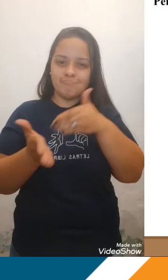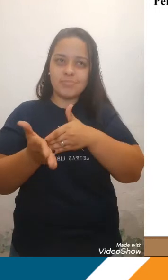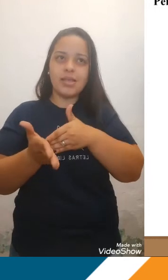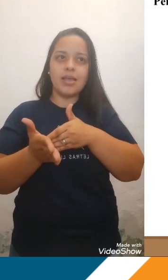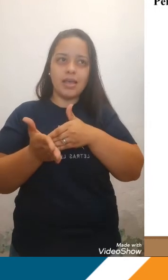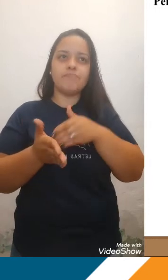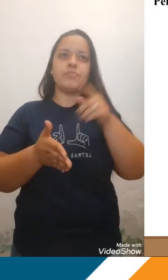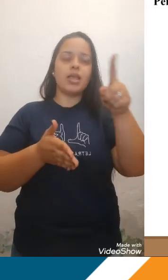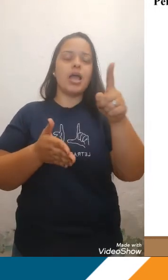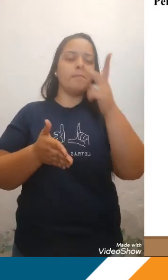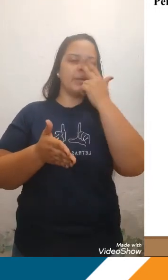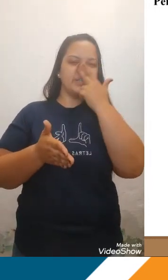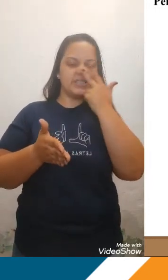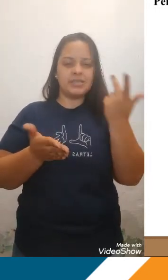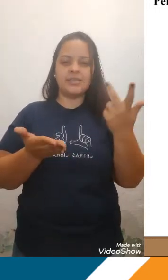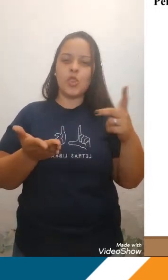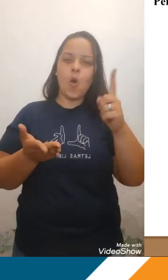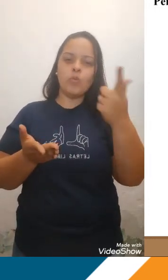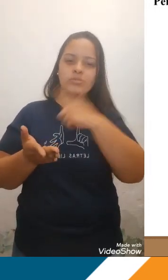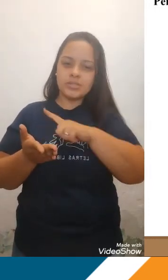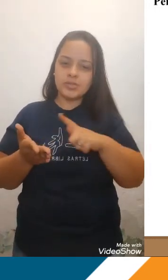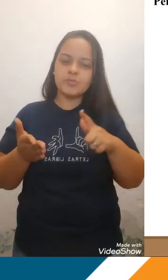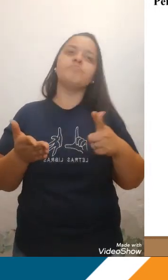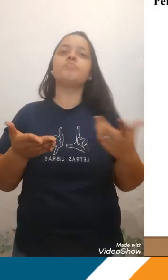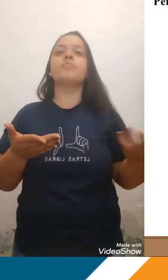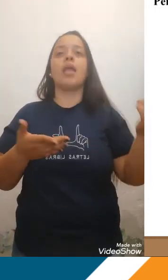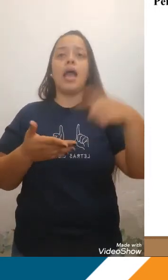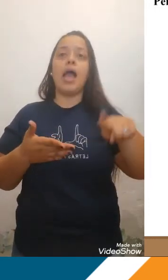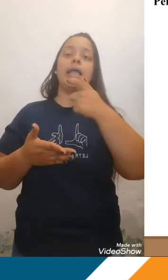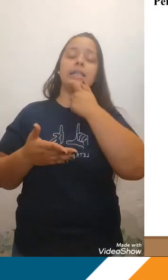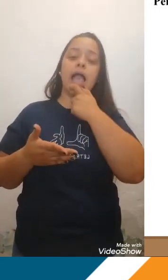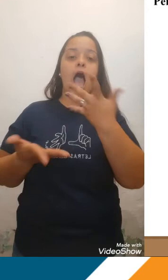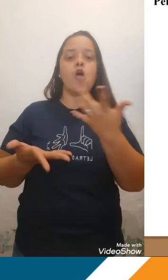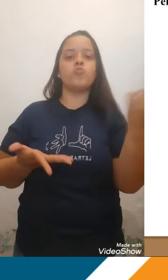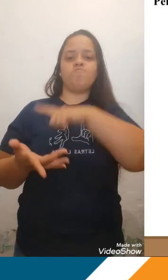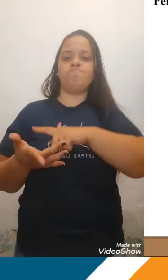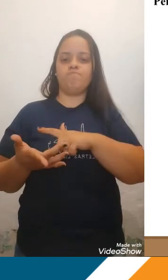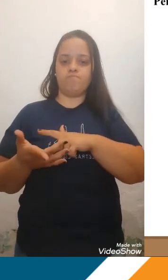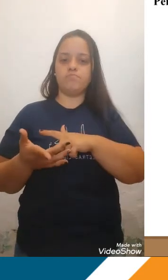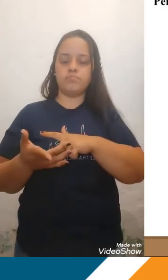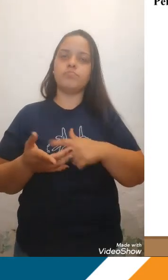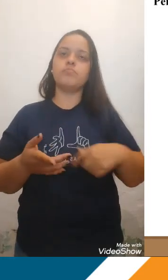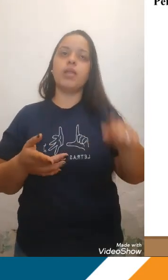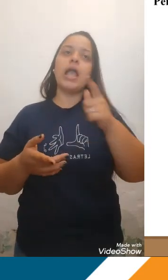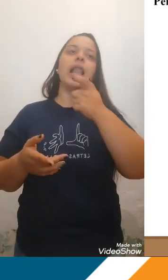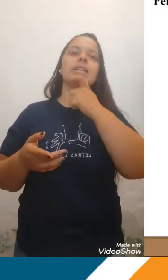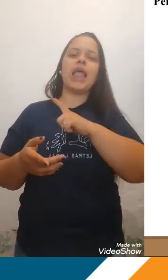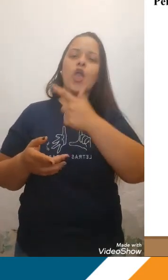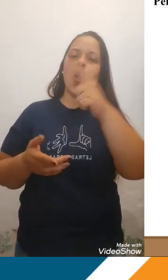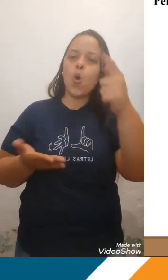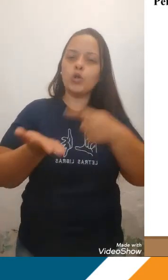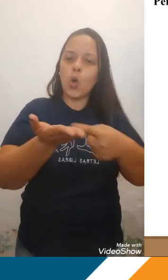imposições do bloqueio continental. E ao longo do período joanino, a Inglaterra foi privilegiada com